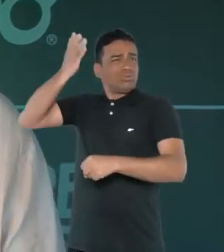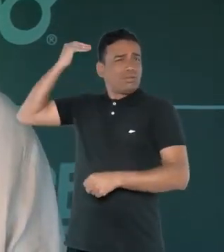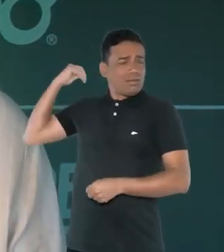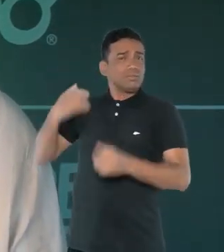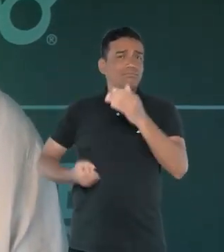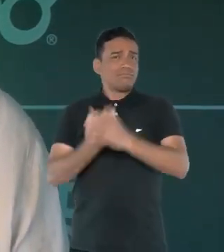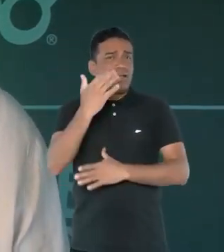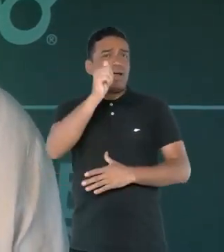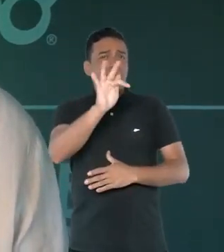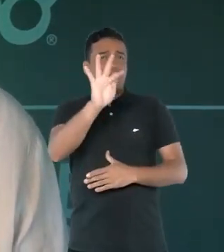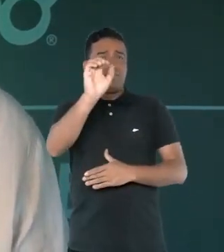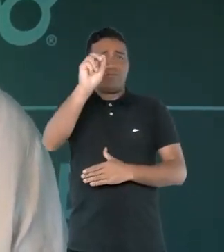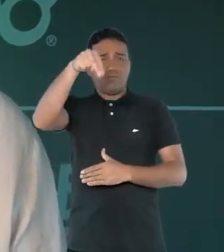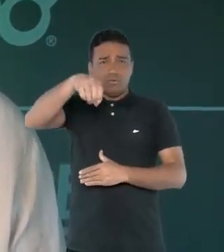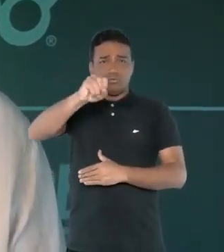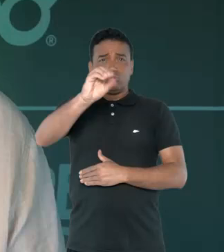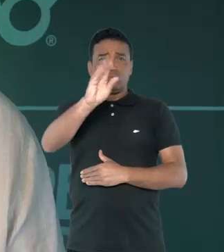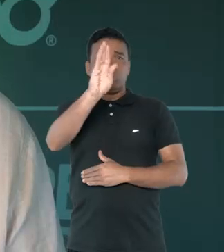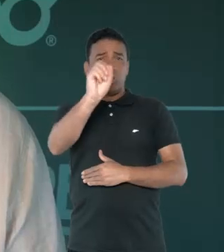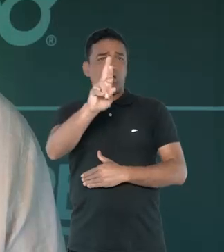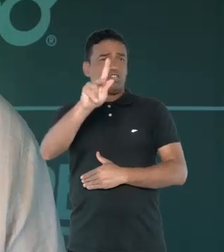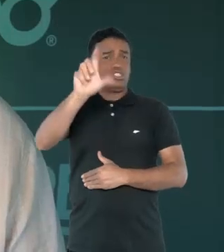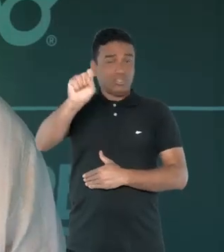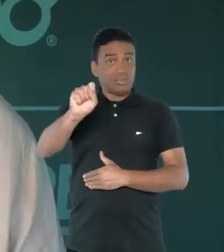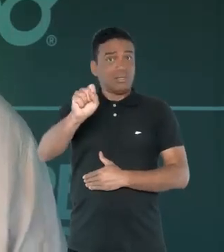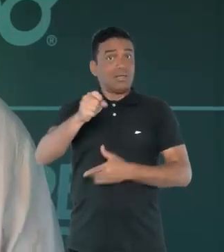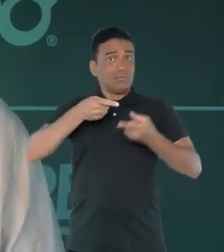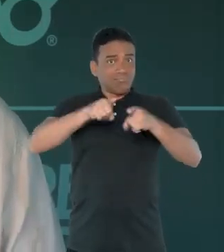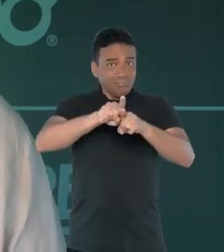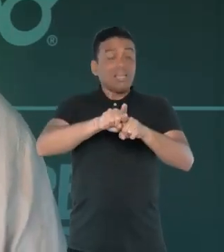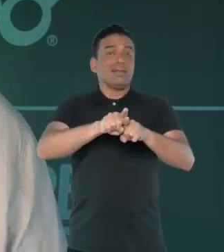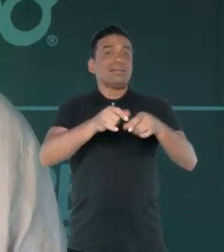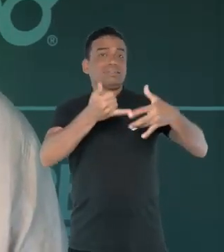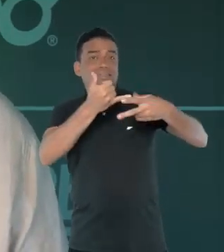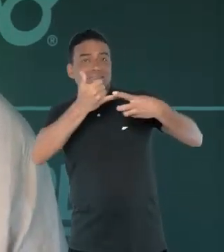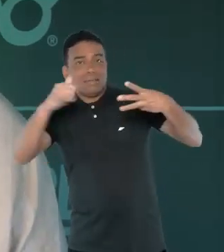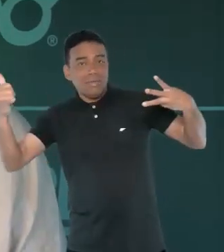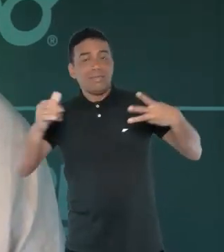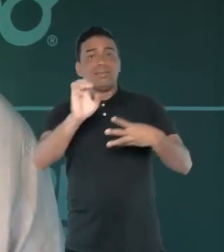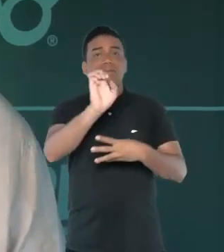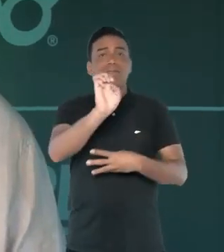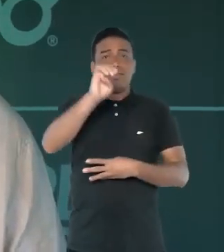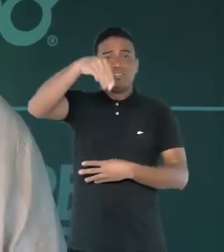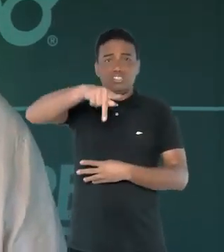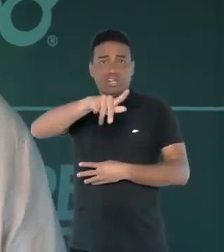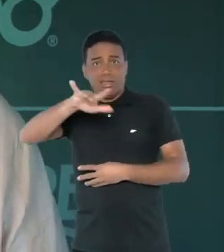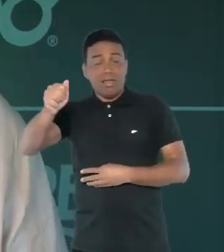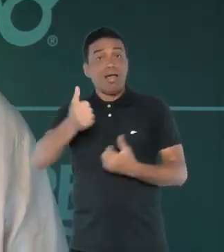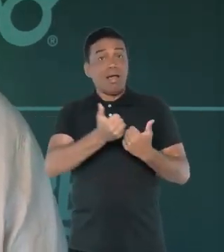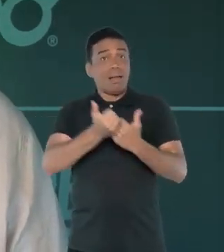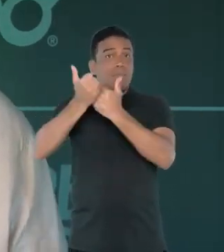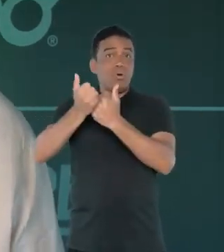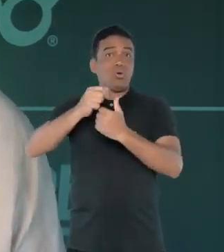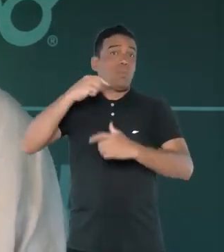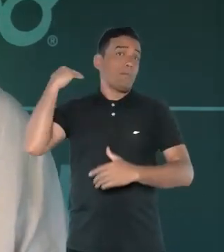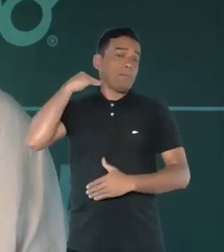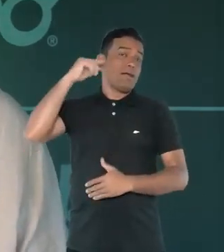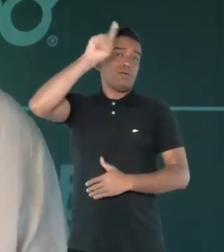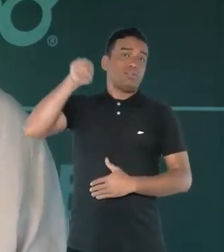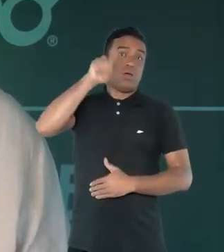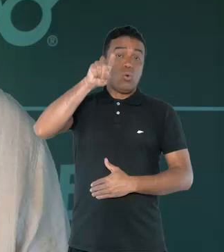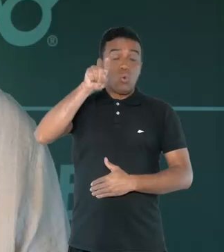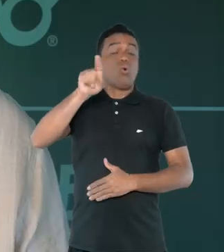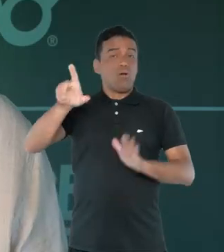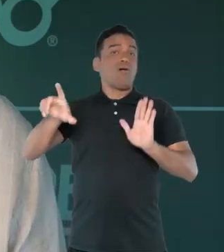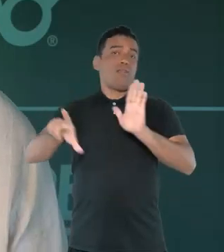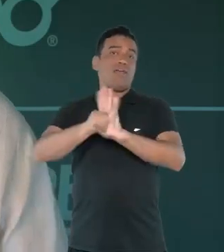Afonso Borges. Essa edição do projeto é patrocinada pela CEMIG, pela Engeia, com apoio do Itaú, via Lei Federal de Incentivo